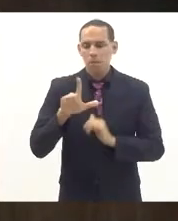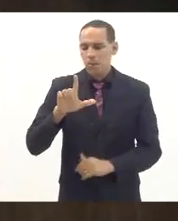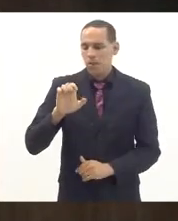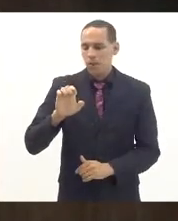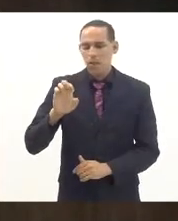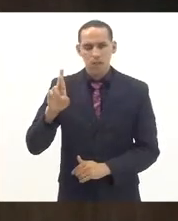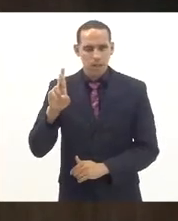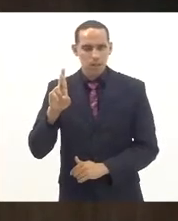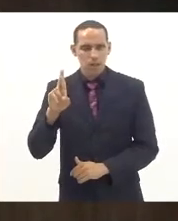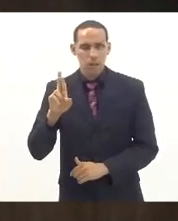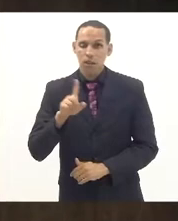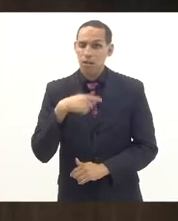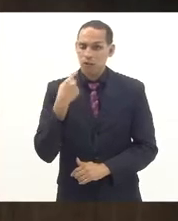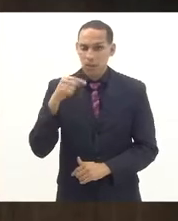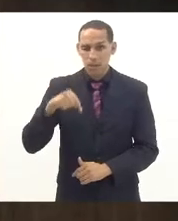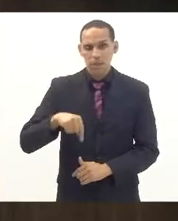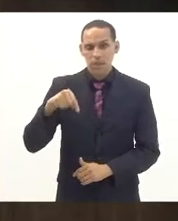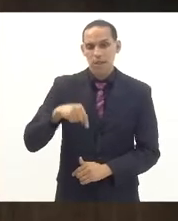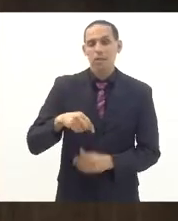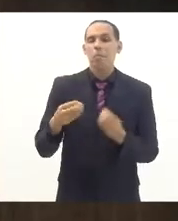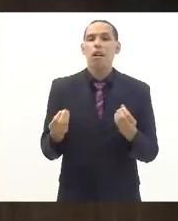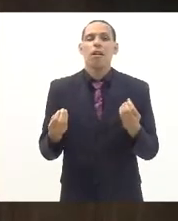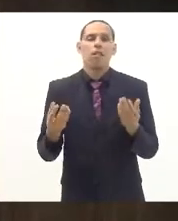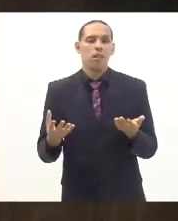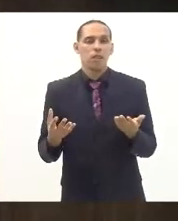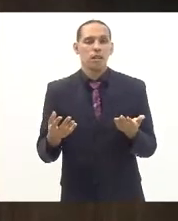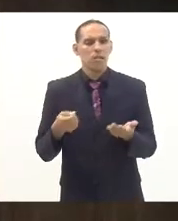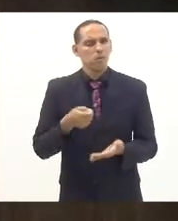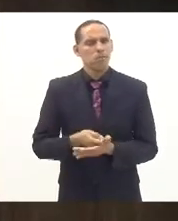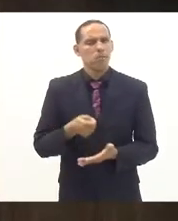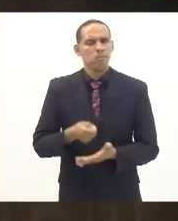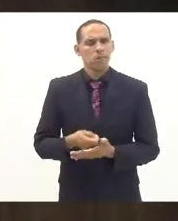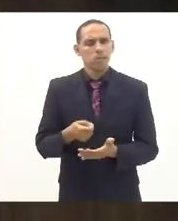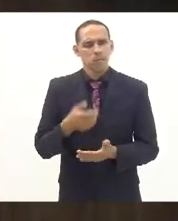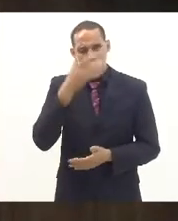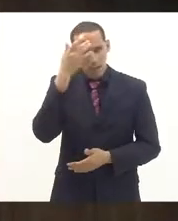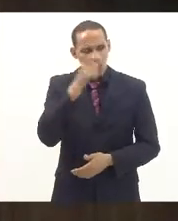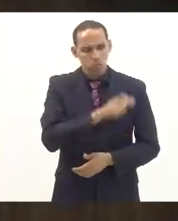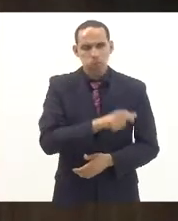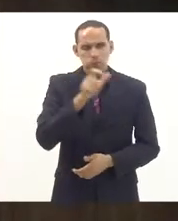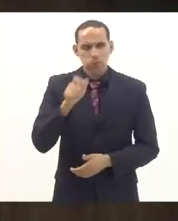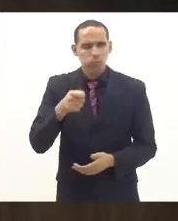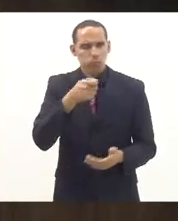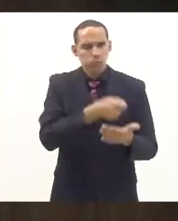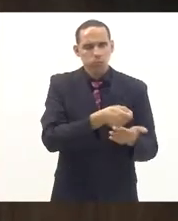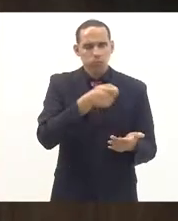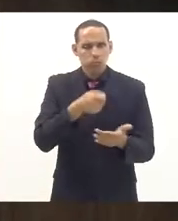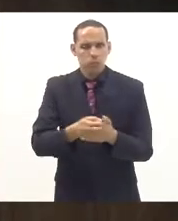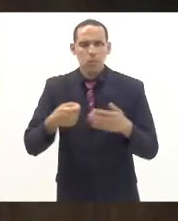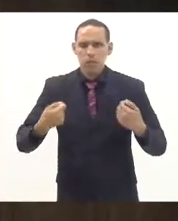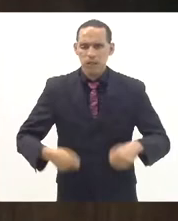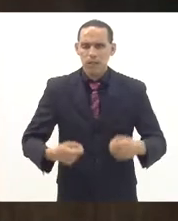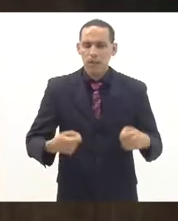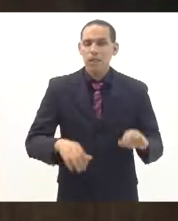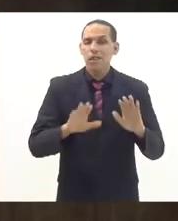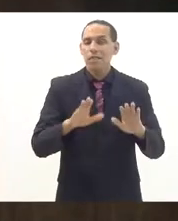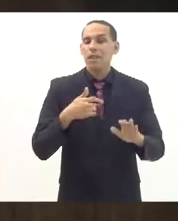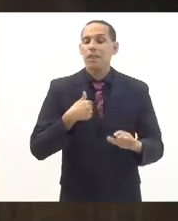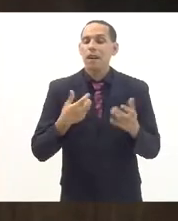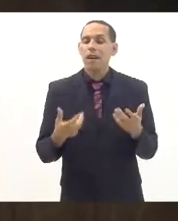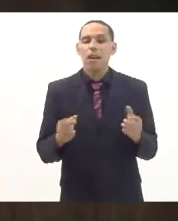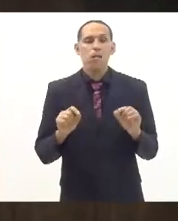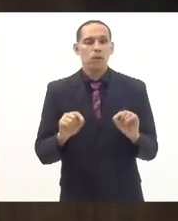nós estaremos aqui para exigir né que essas pessoas sejam punidas mas quero aqui né